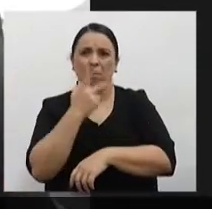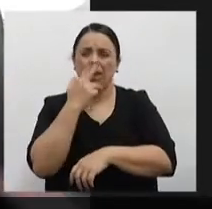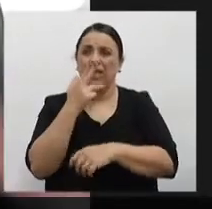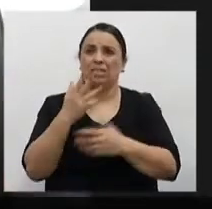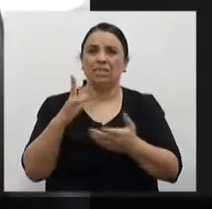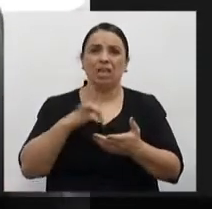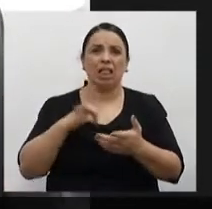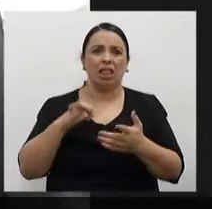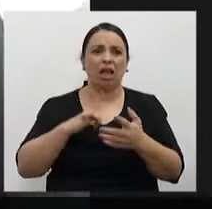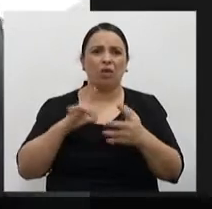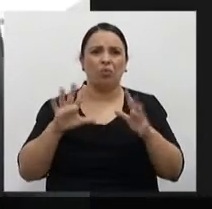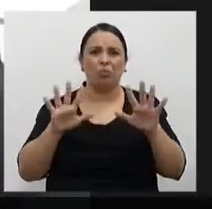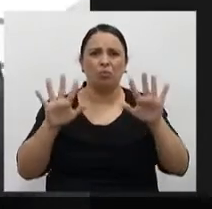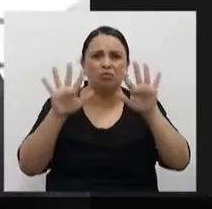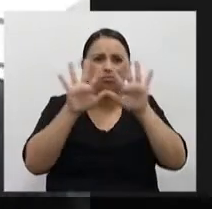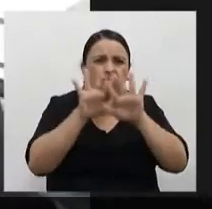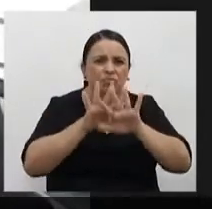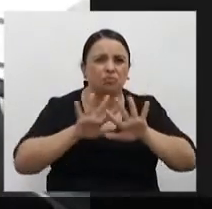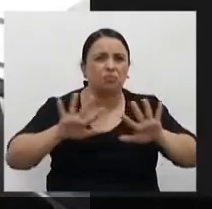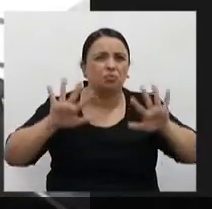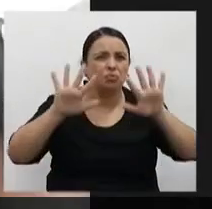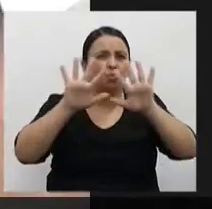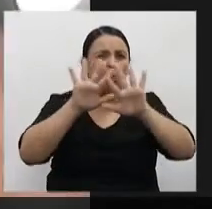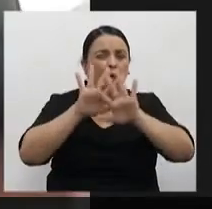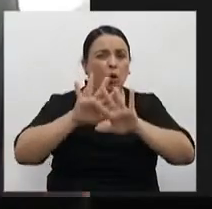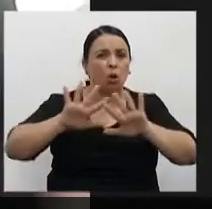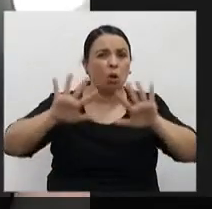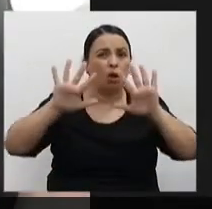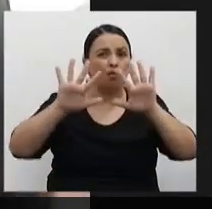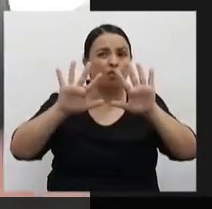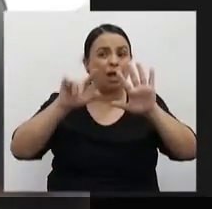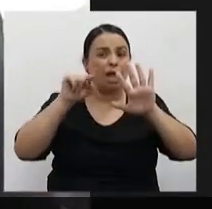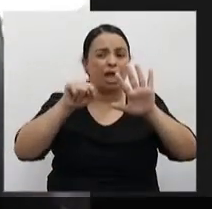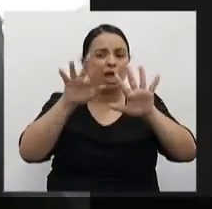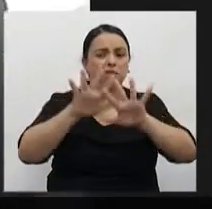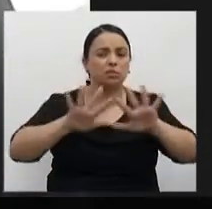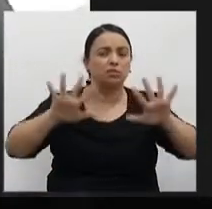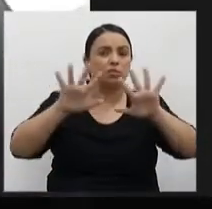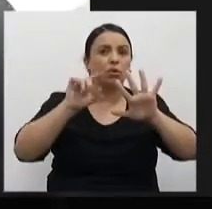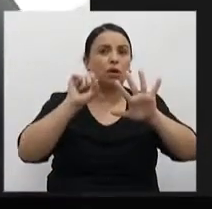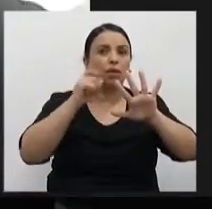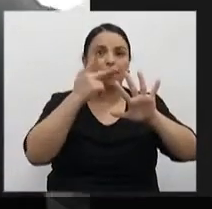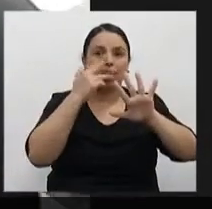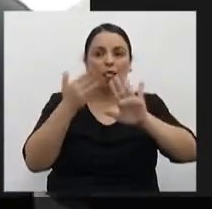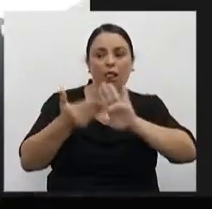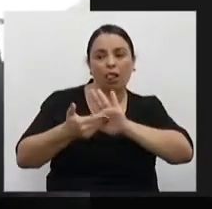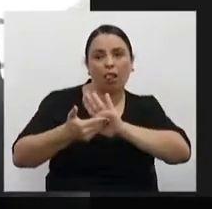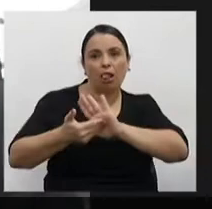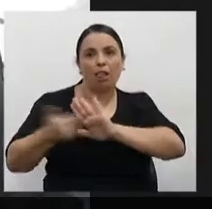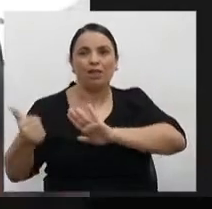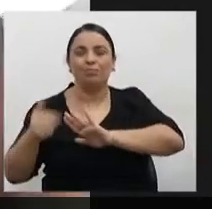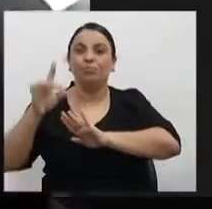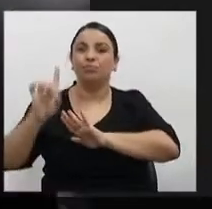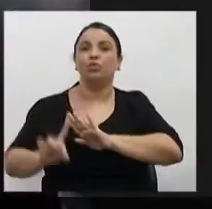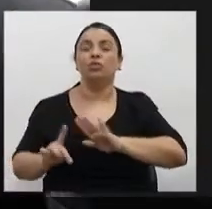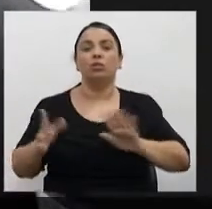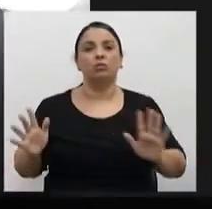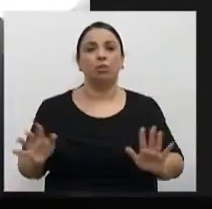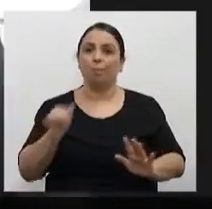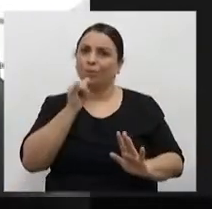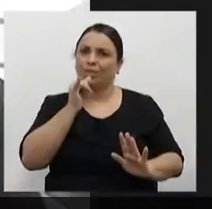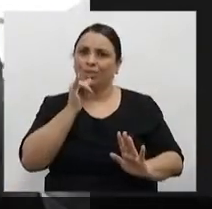uma fumaça, tirando o nosso direito, como diz a Tânia, o direito de comprar um veículo e outros